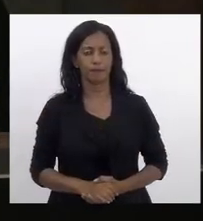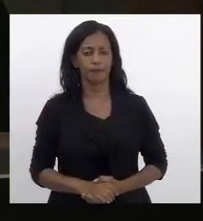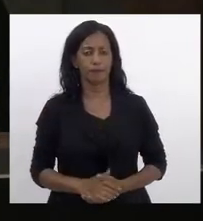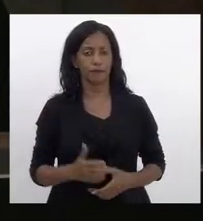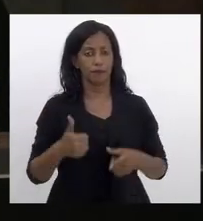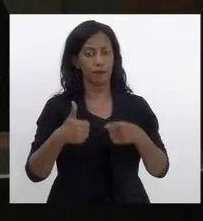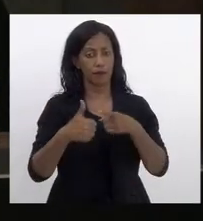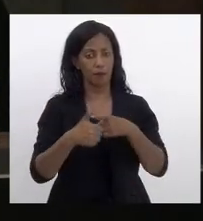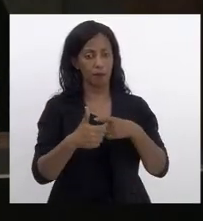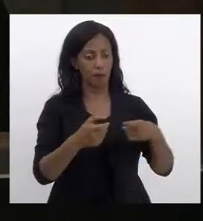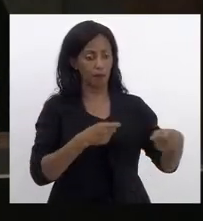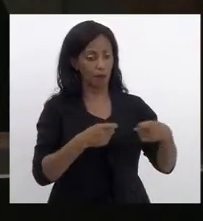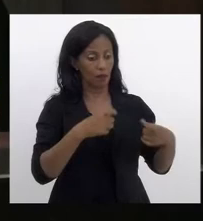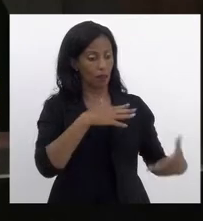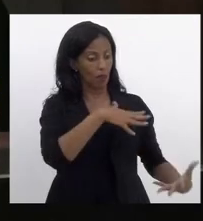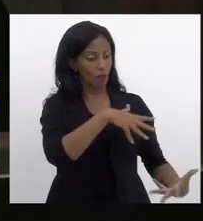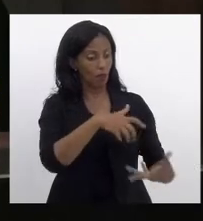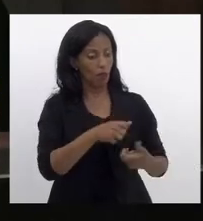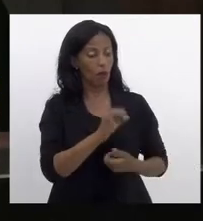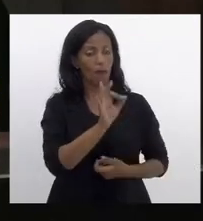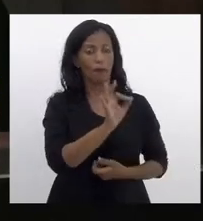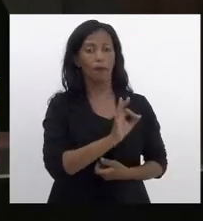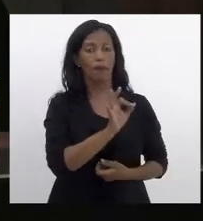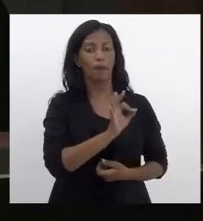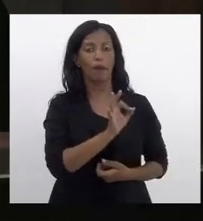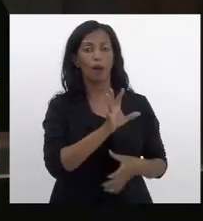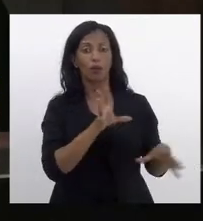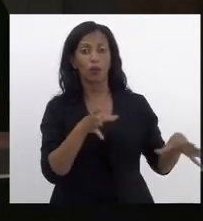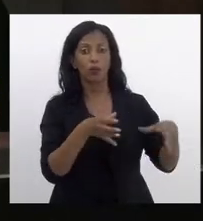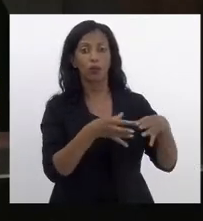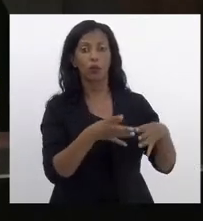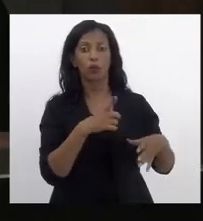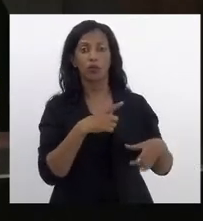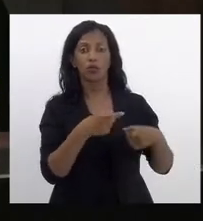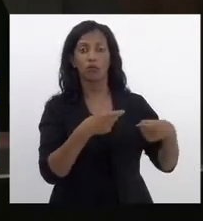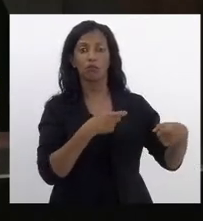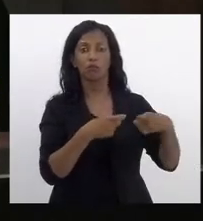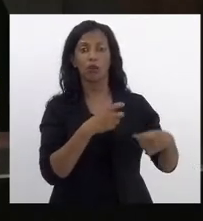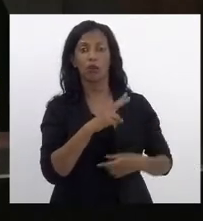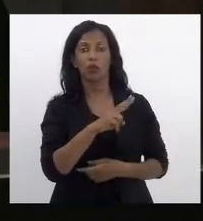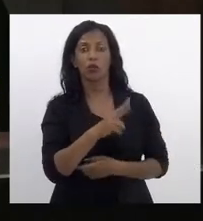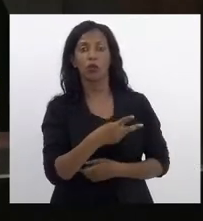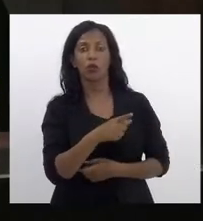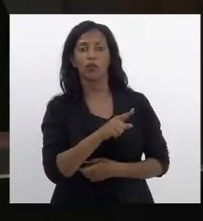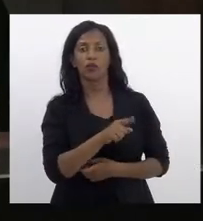Primeira Guerra Mundial, percentual do efetivo que tinha na guerra,